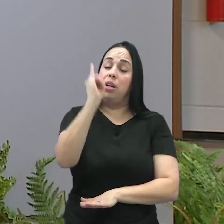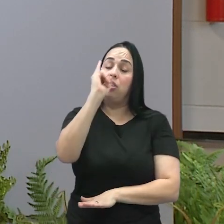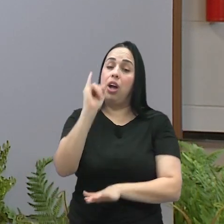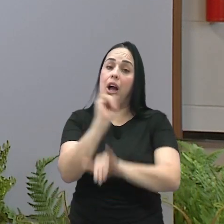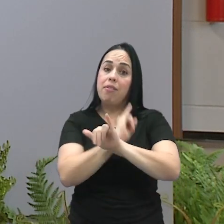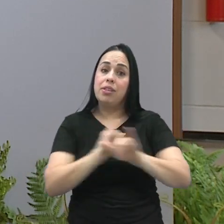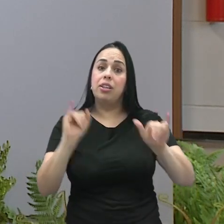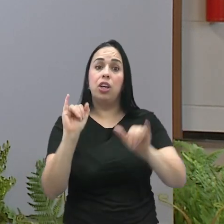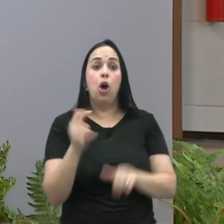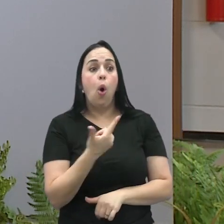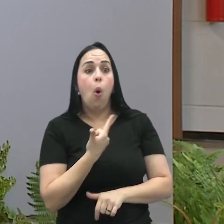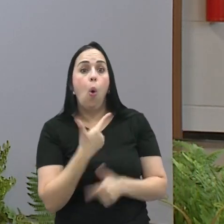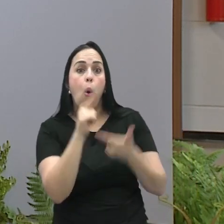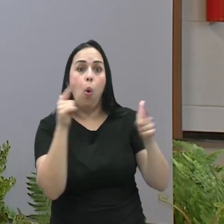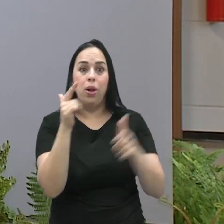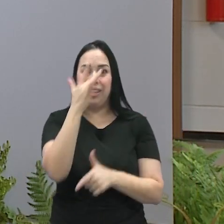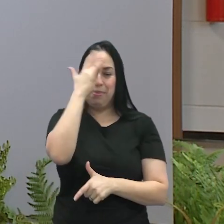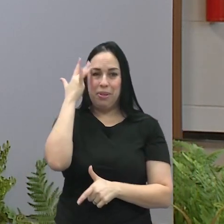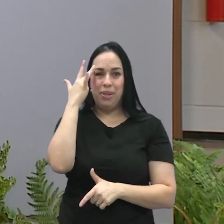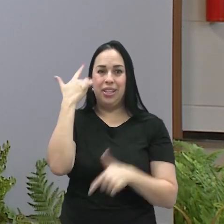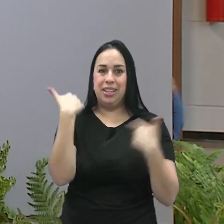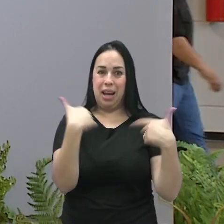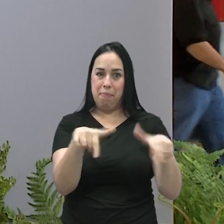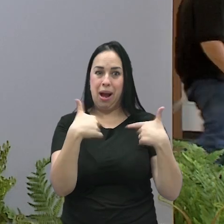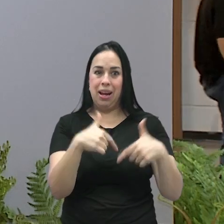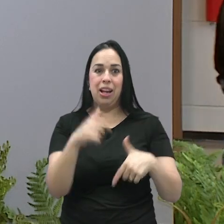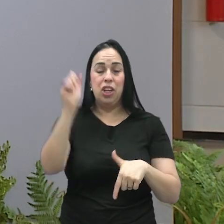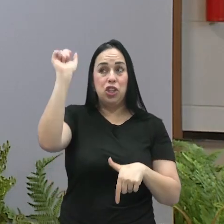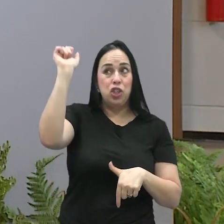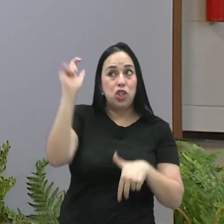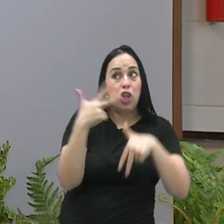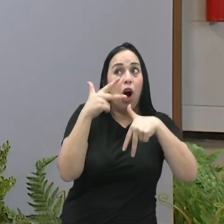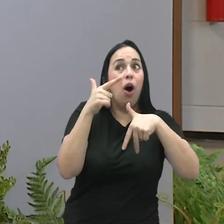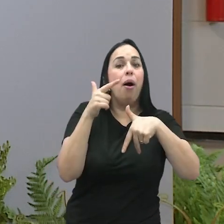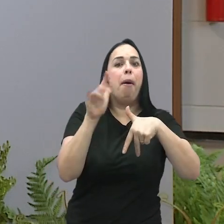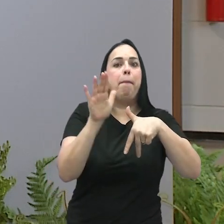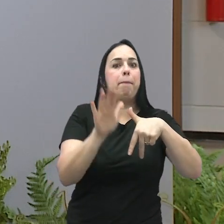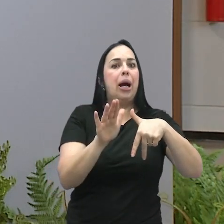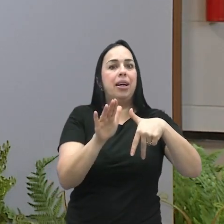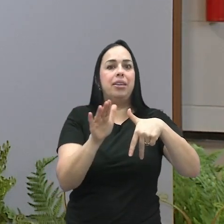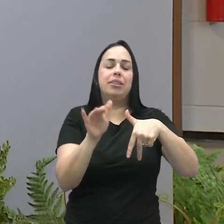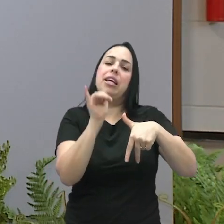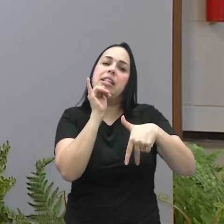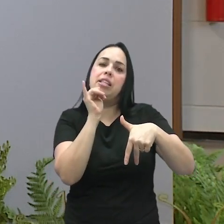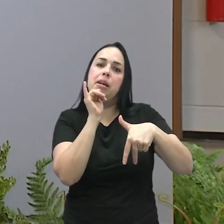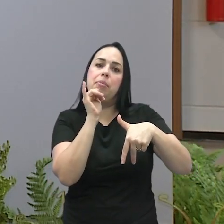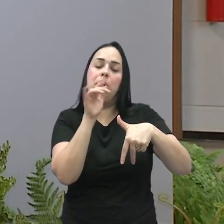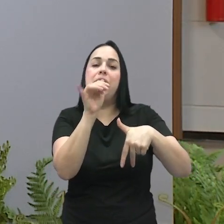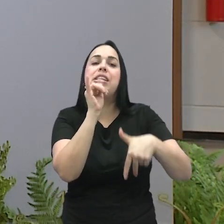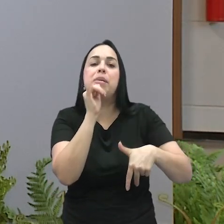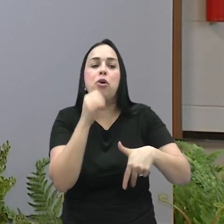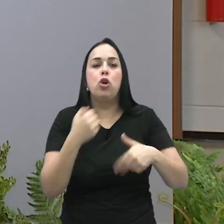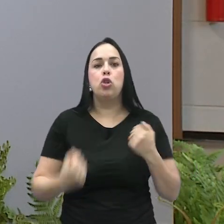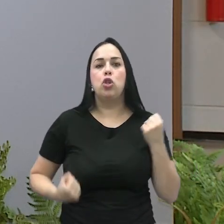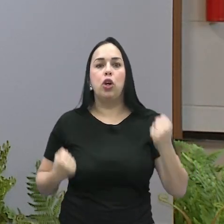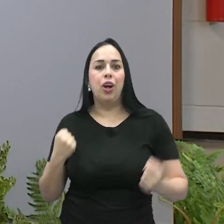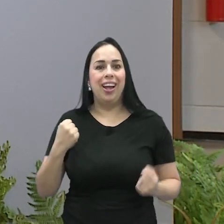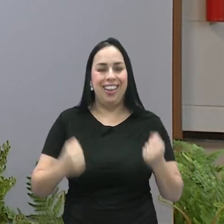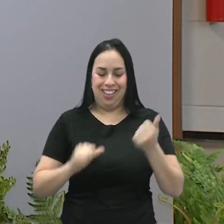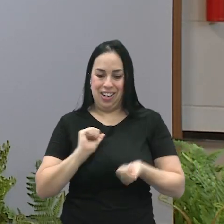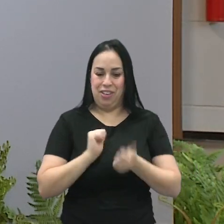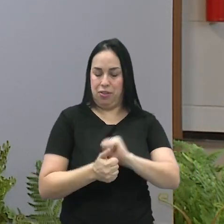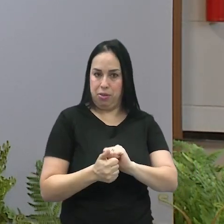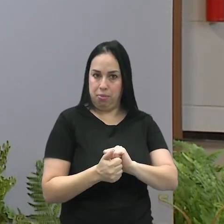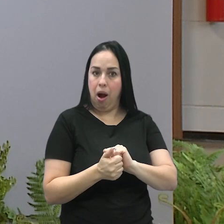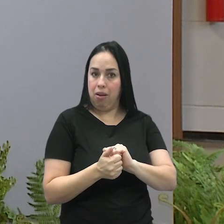gente notar que vão ter outras pessoas que podem trabalhar debaixo do sol, mas não vão sofrer com essa desigualdade de renda. Como, por exemplo, o jogador de futebol, né?